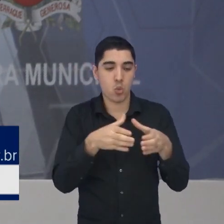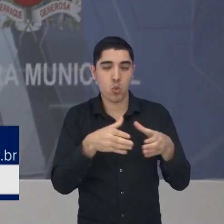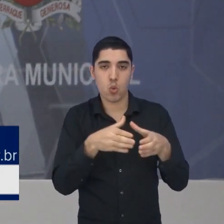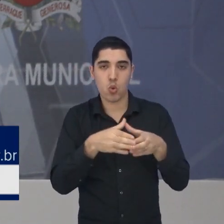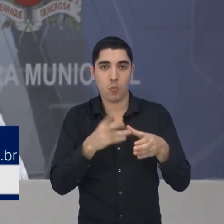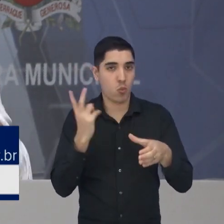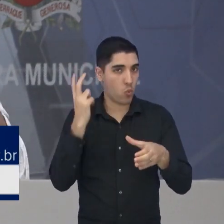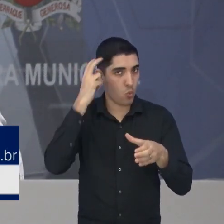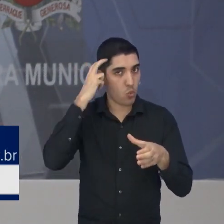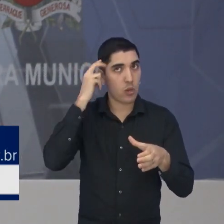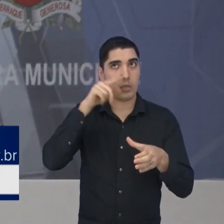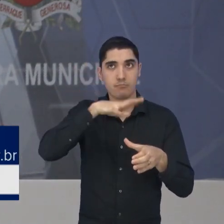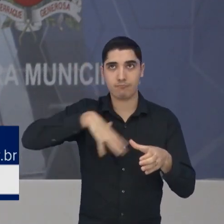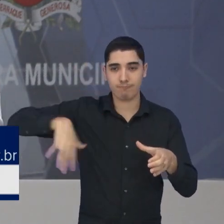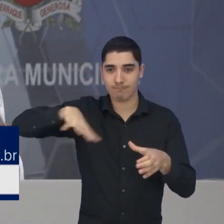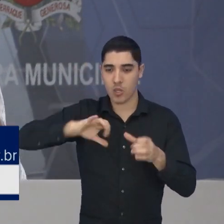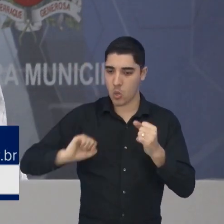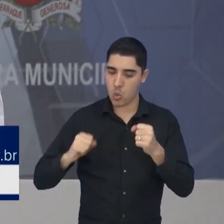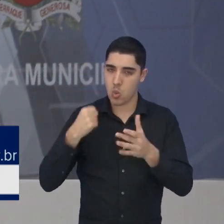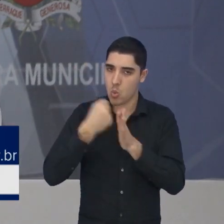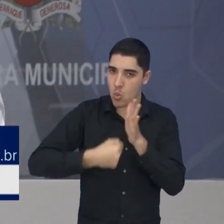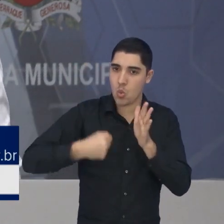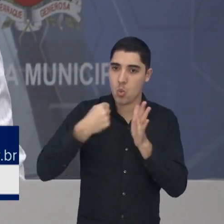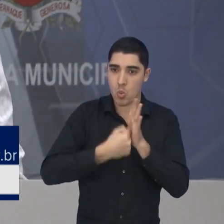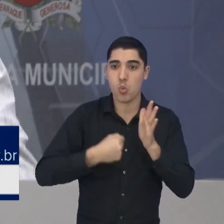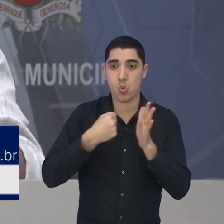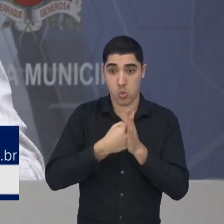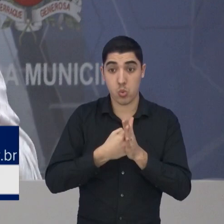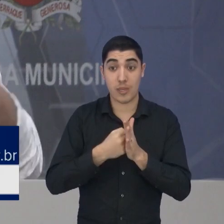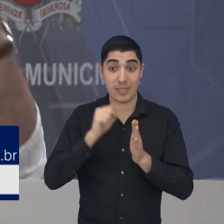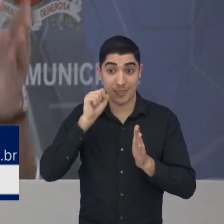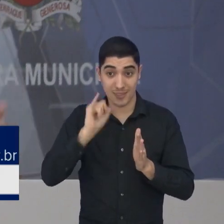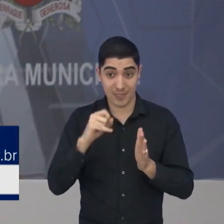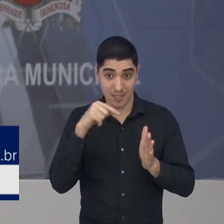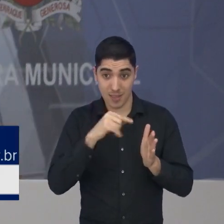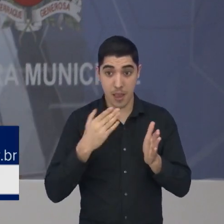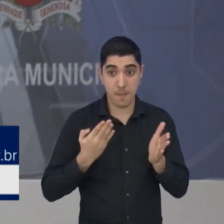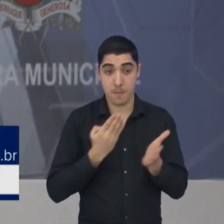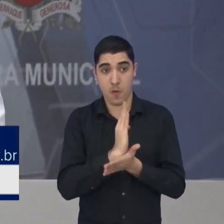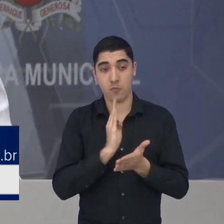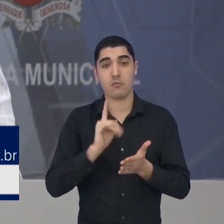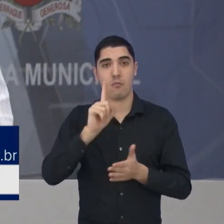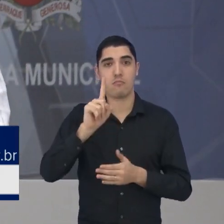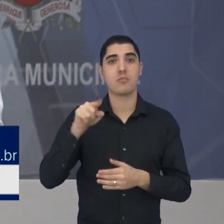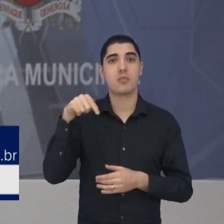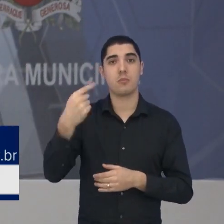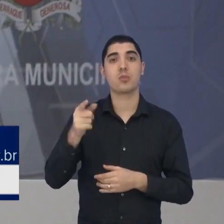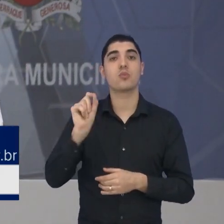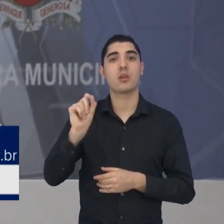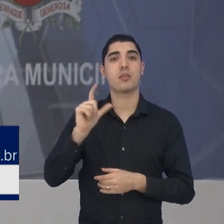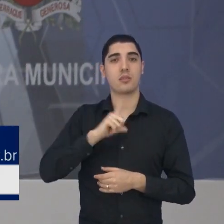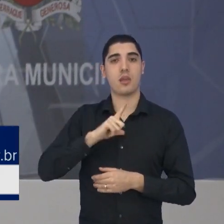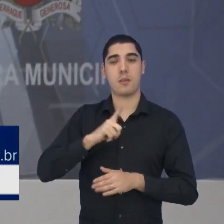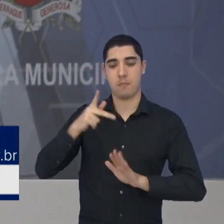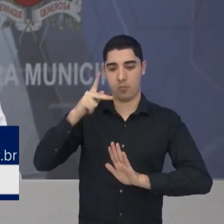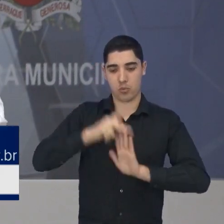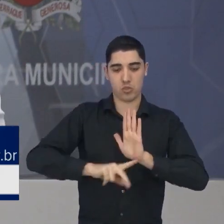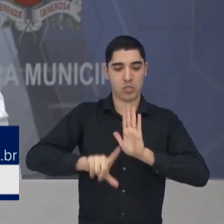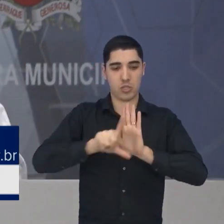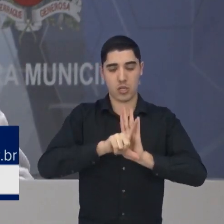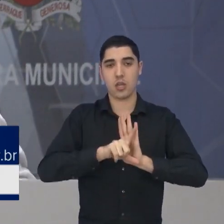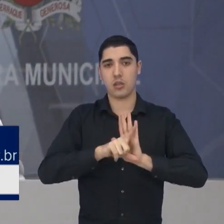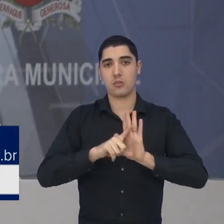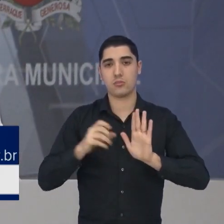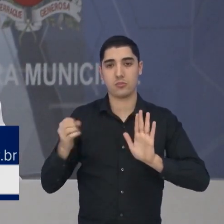por isso, que a gente vai fazer após, sendo aprovado esse projeto, após a sanção, vai haver um projeto de lei corretivo,